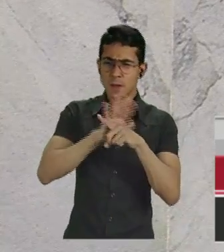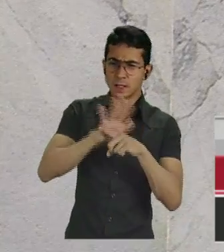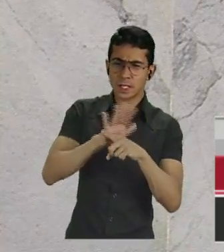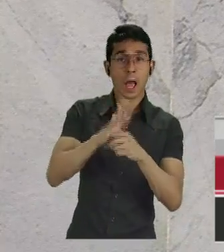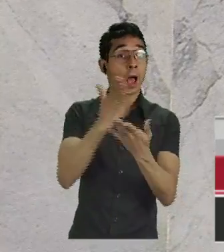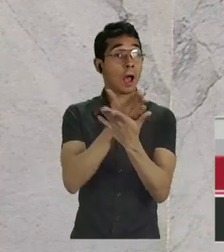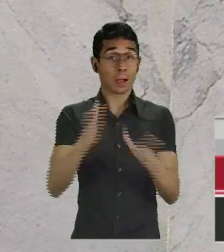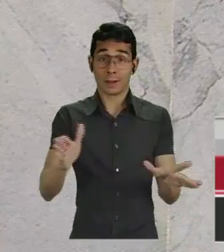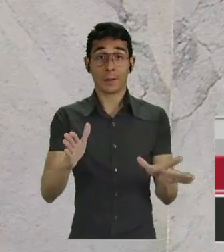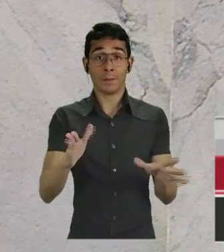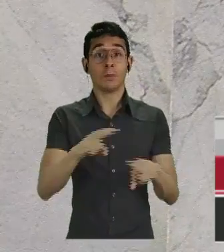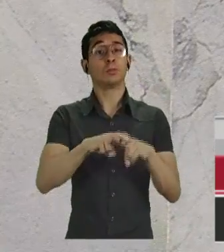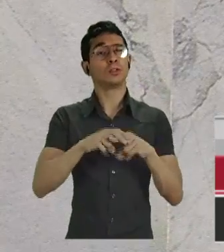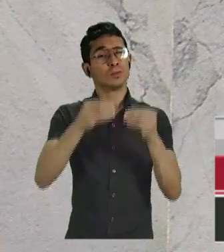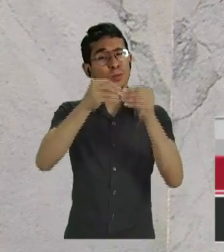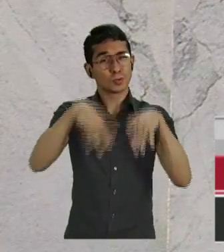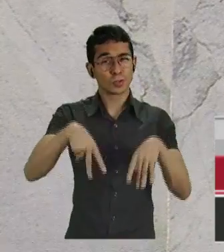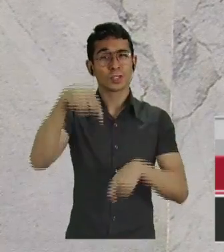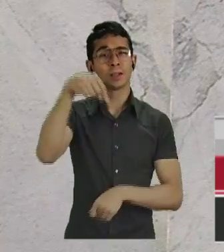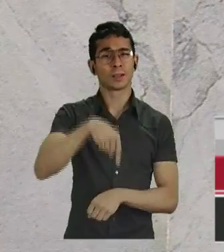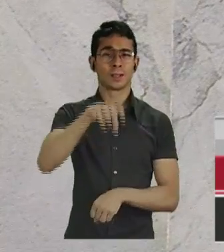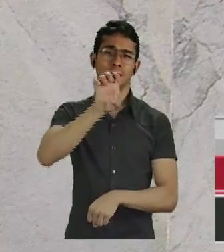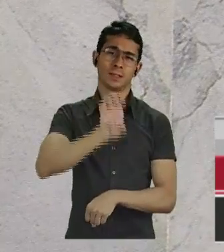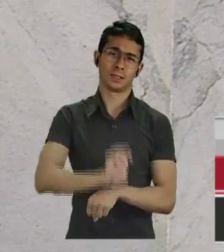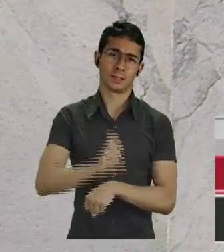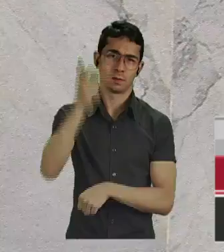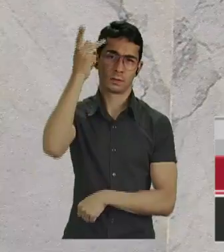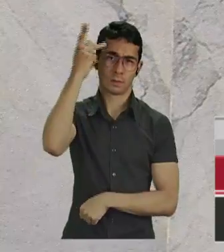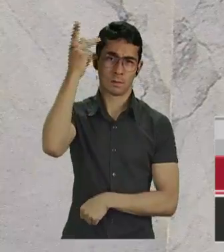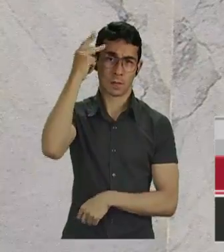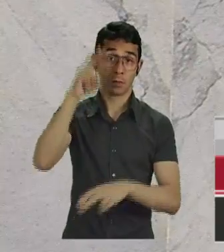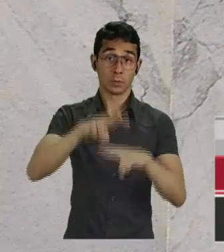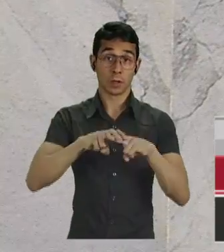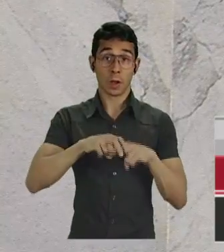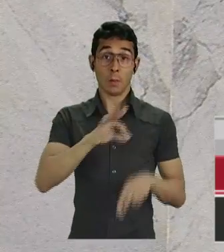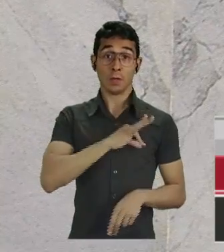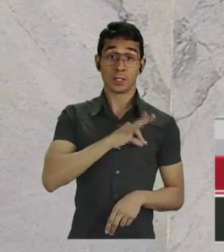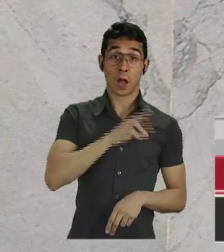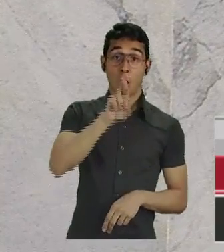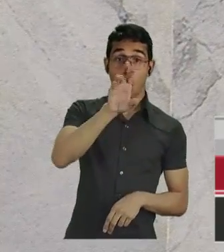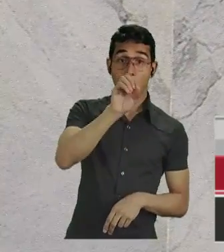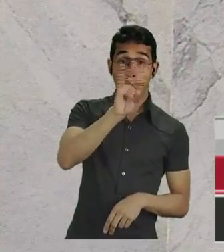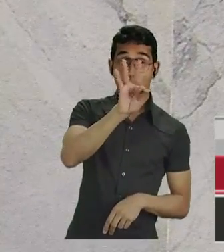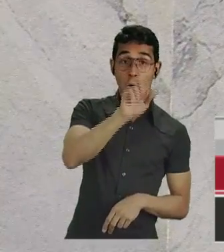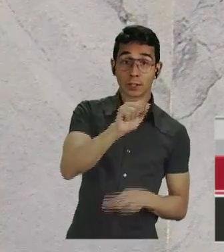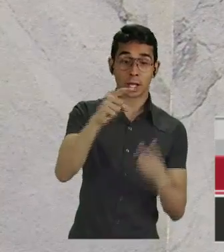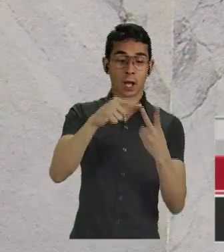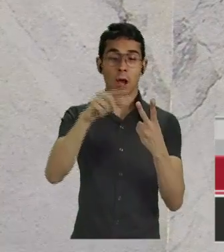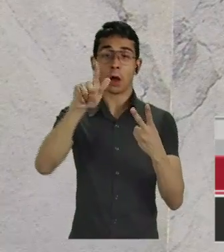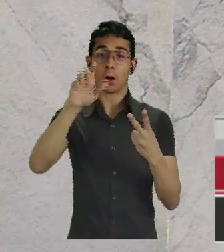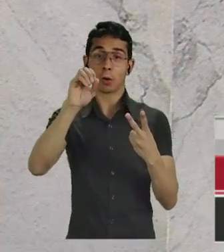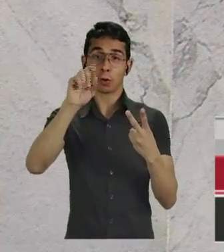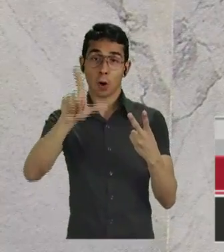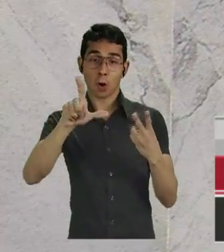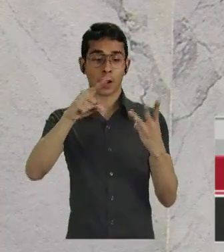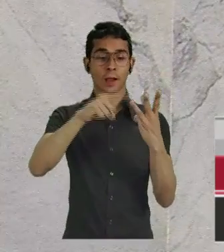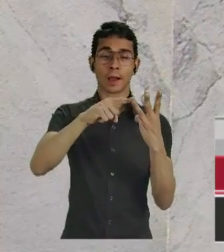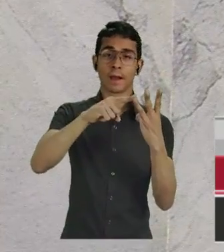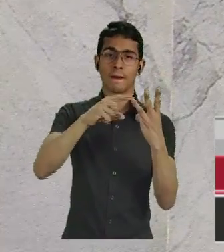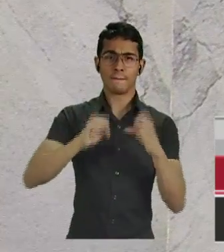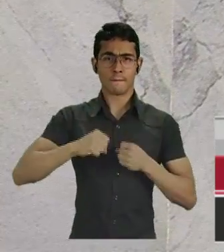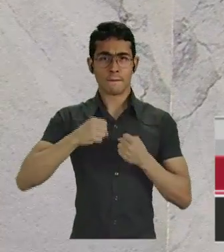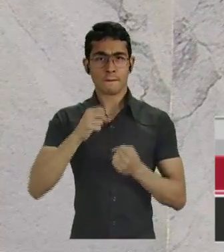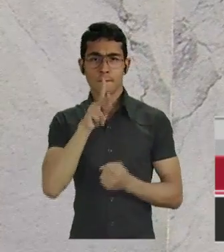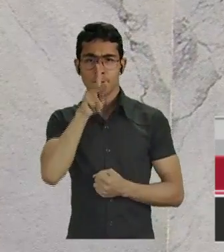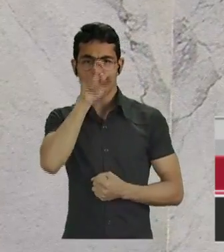aqui a cidade de são paulo estado de são paulo deslocando policiais da rota policiais do coe policiais das forças táticas para agirem